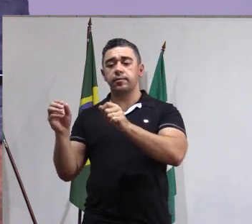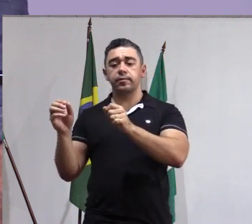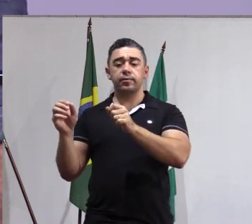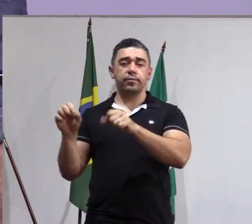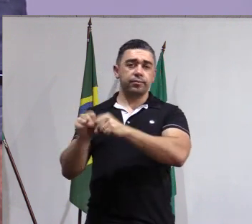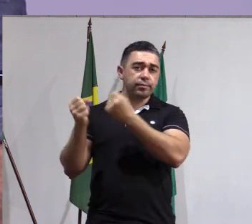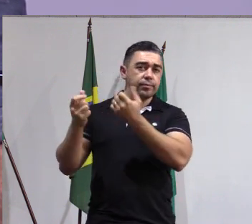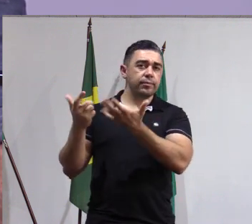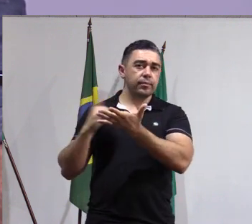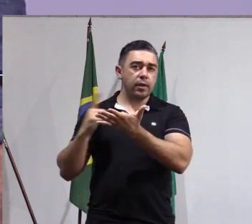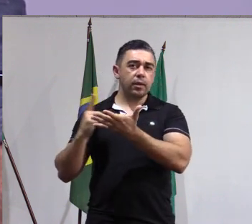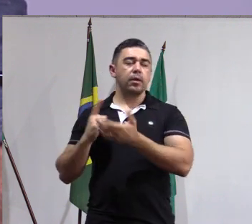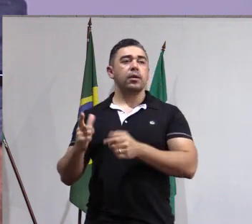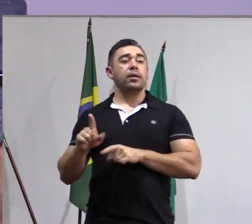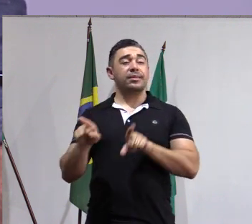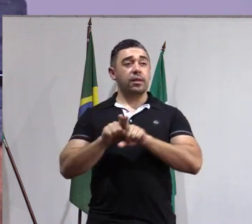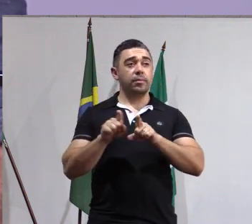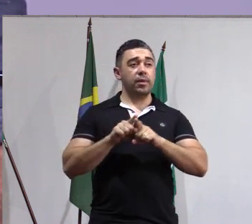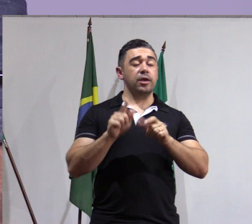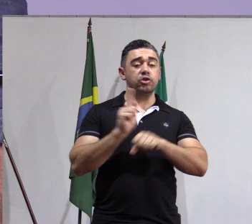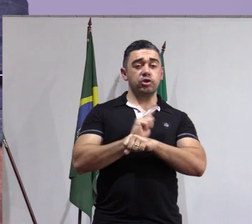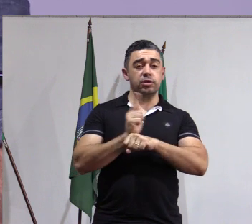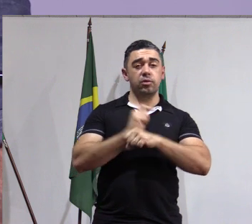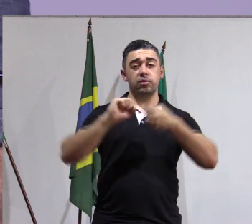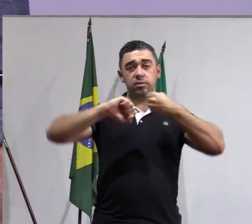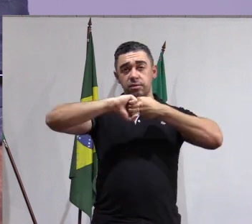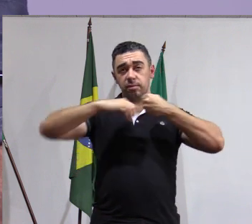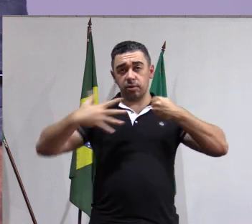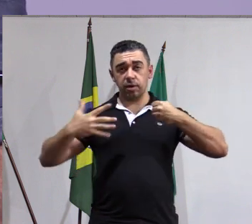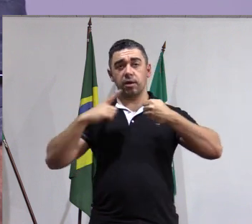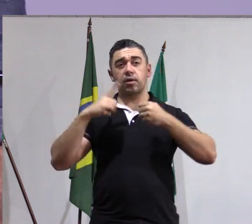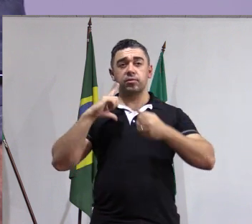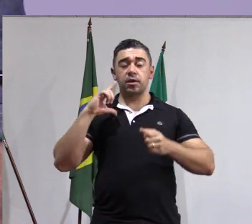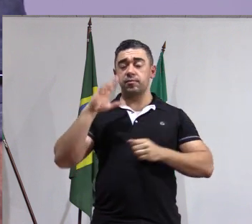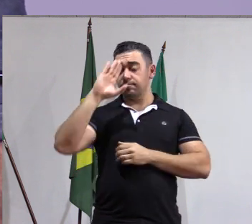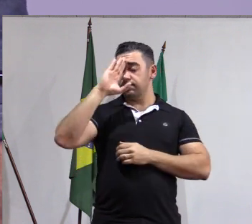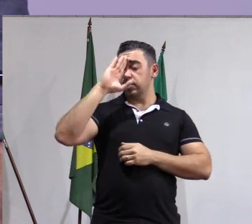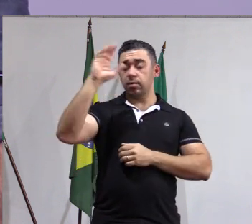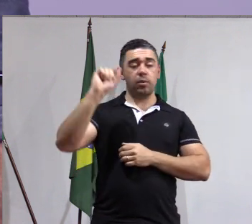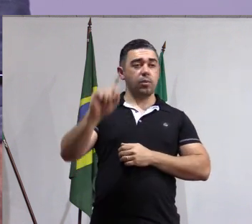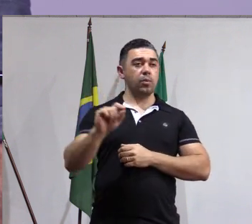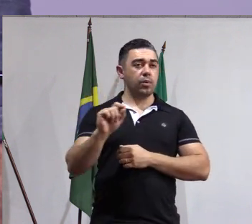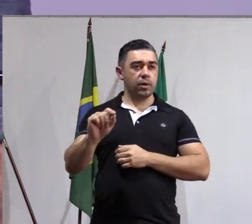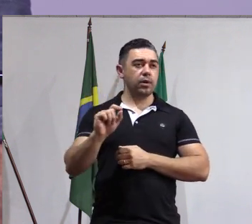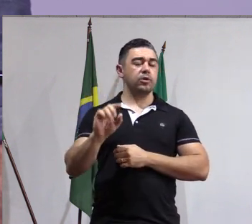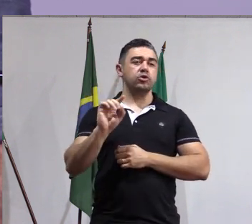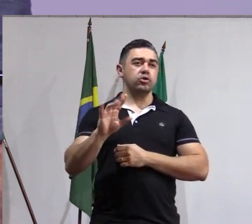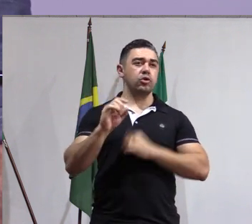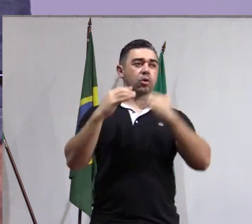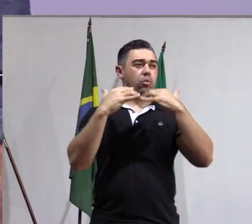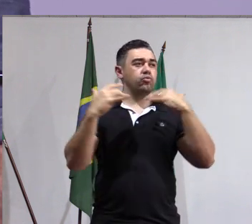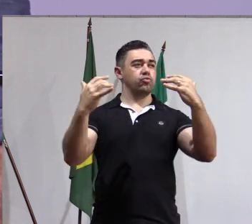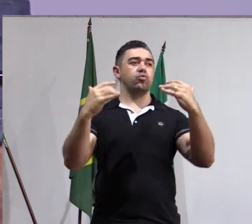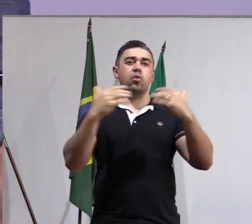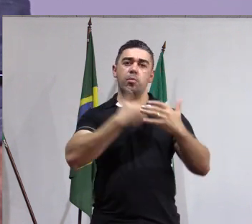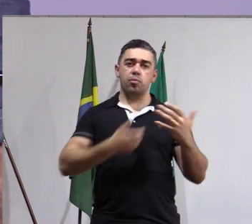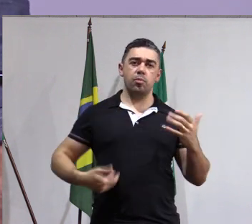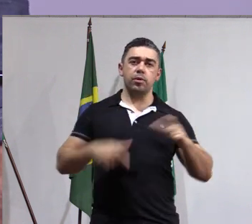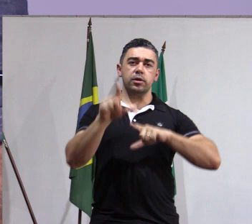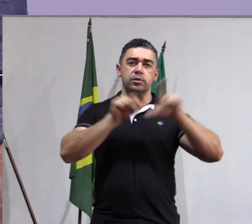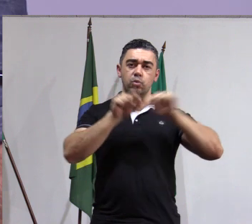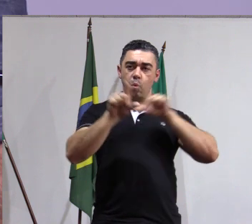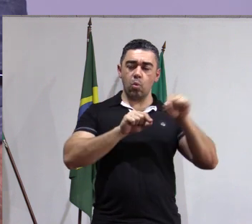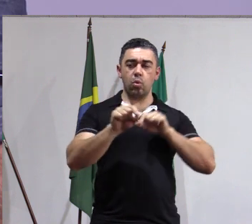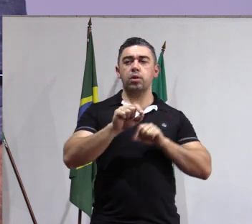No que diz respeito à gestão democrática, estabeleceu-se como marco referencial não apenas as consultas públicas para a escolha de